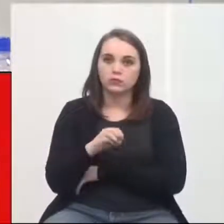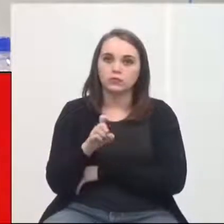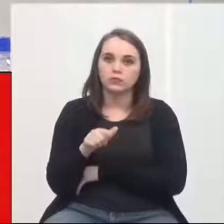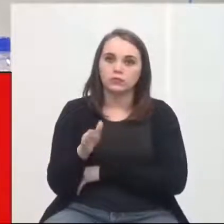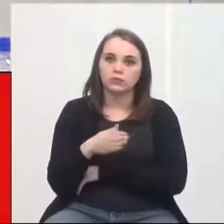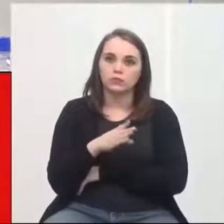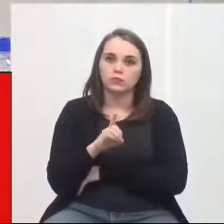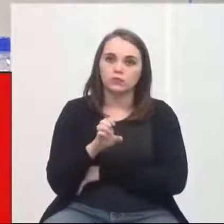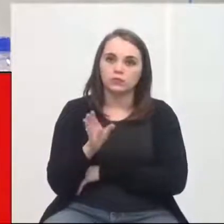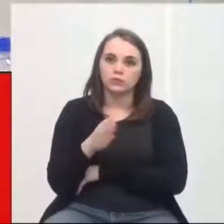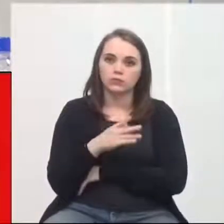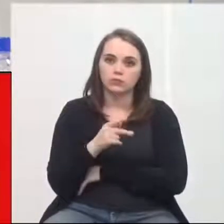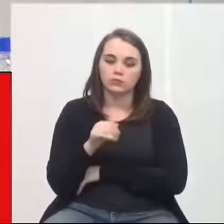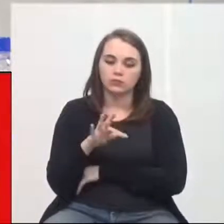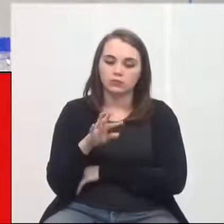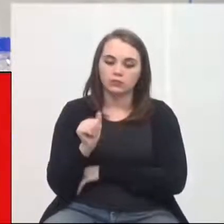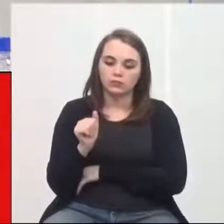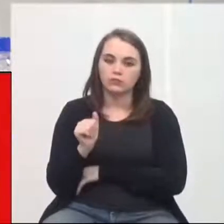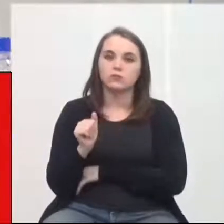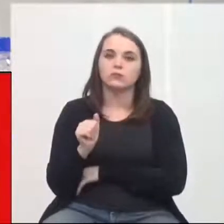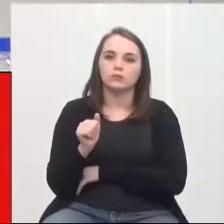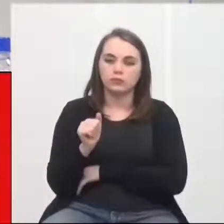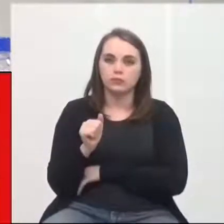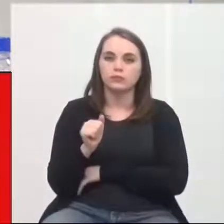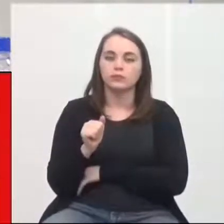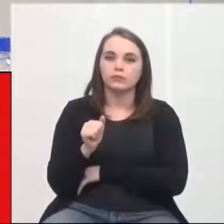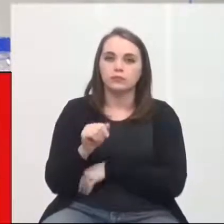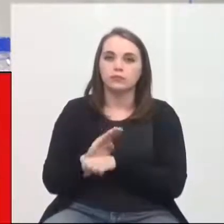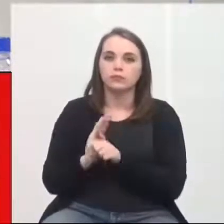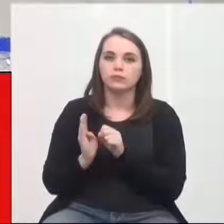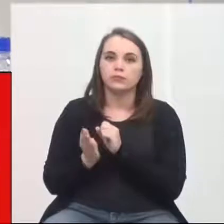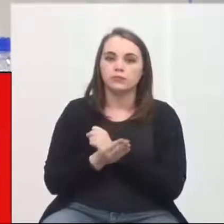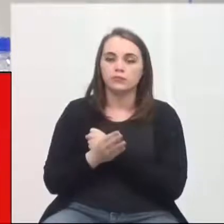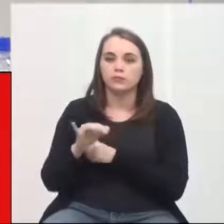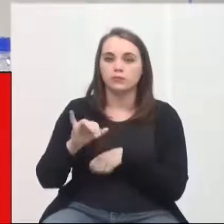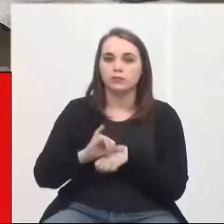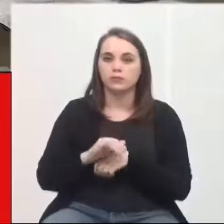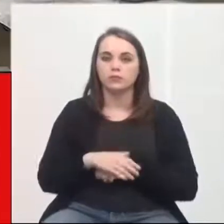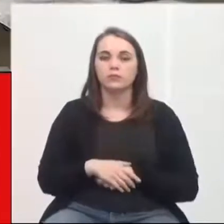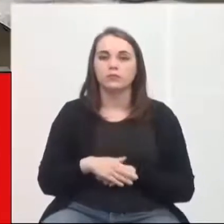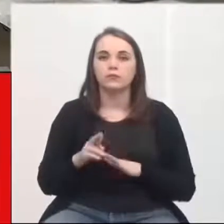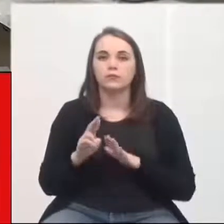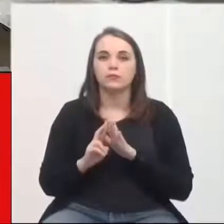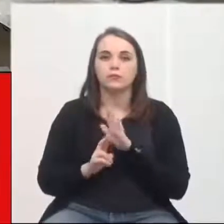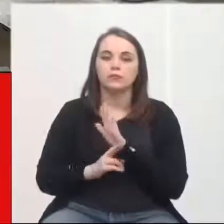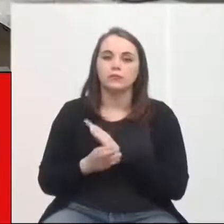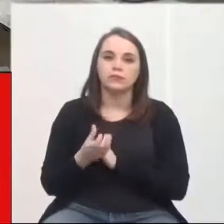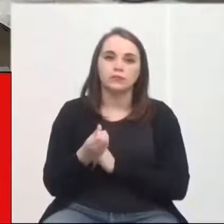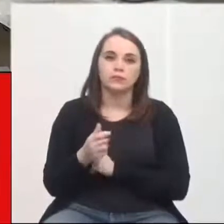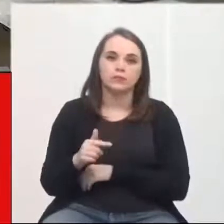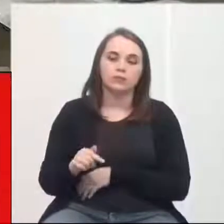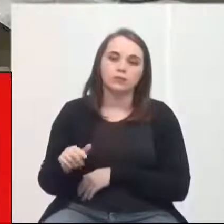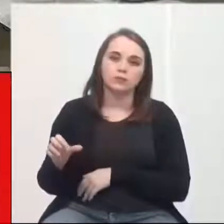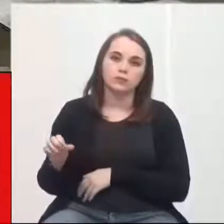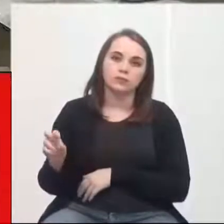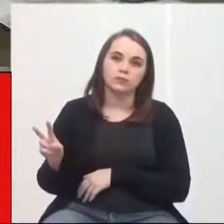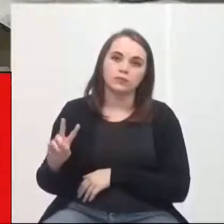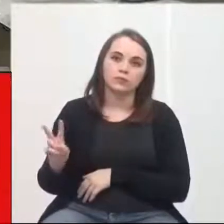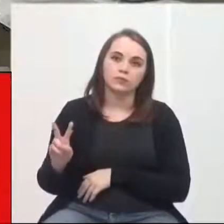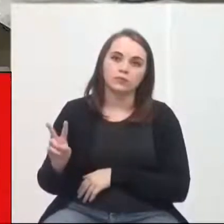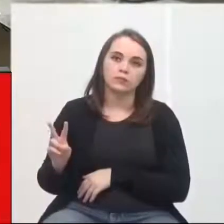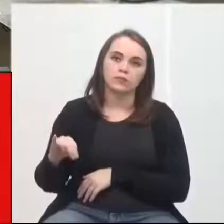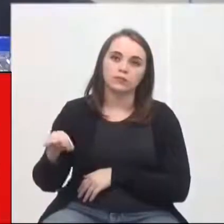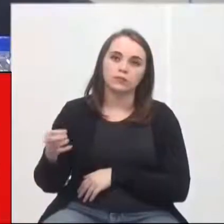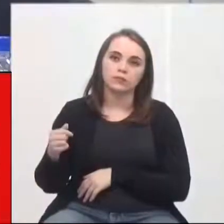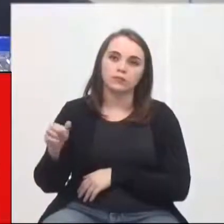trecho compreendido entre as ruas Joaquim Nabuco e Abílio Paulo, bairro Centro. Requerimento 679-2021, autor vereador